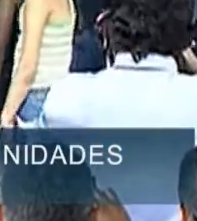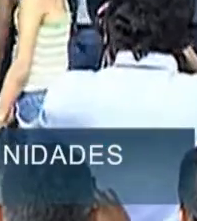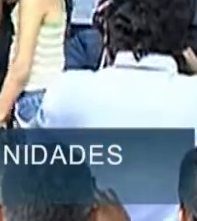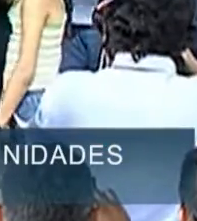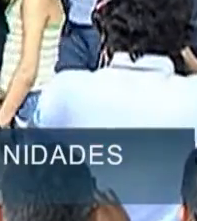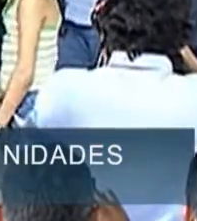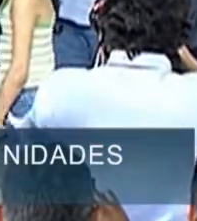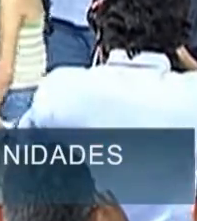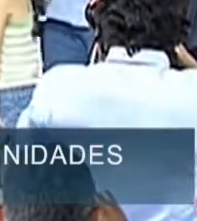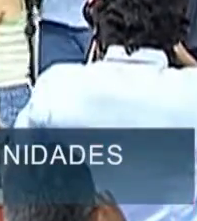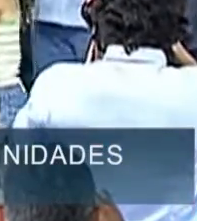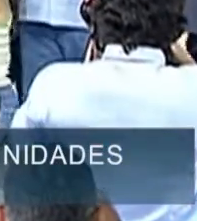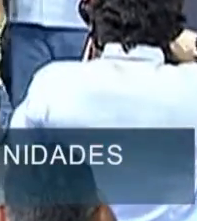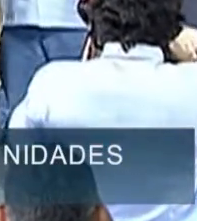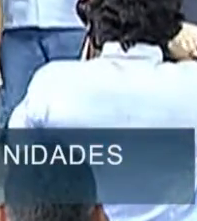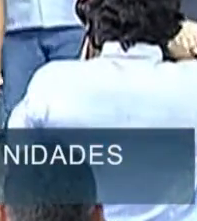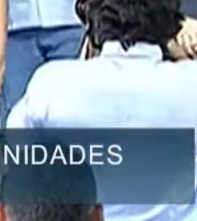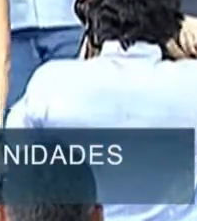Obrigado.